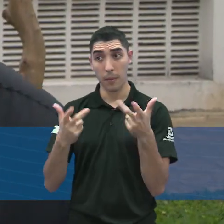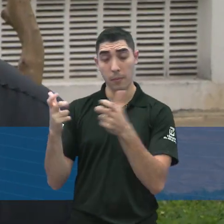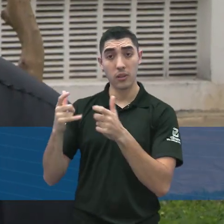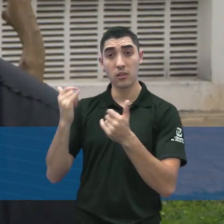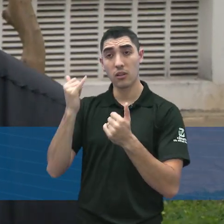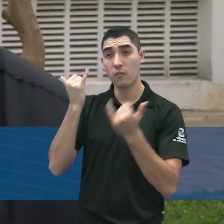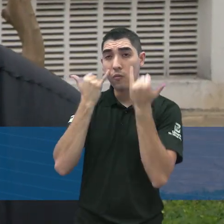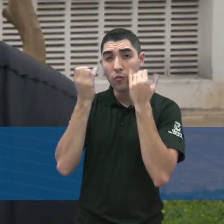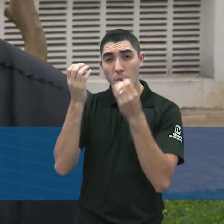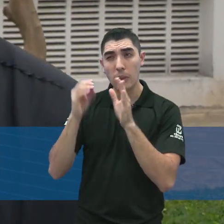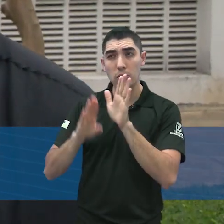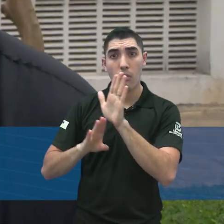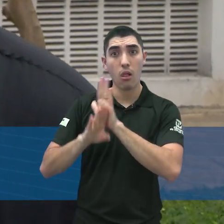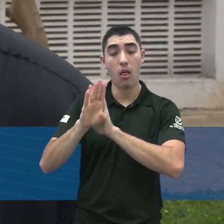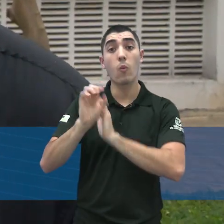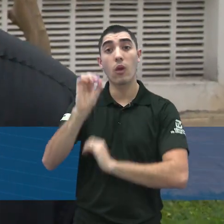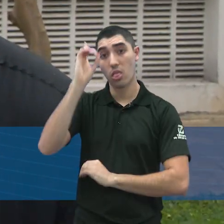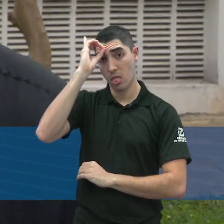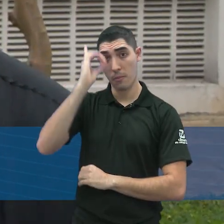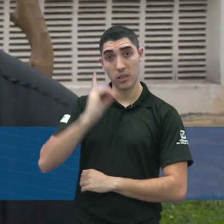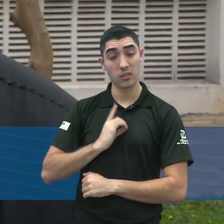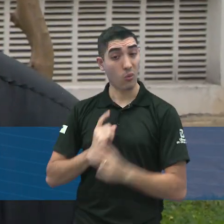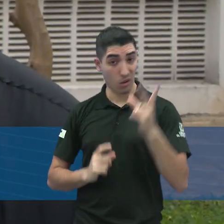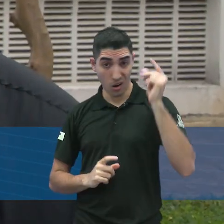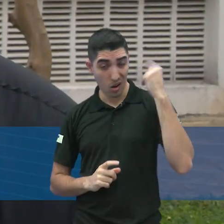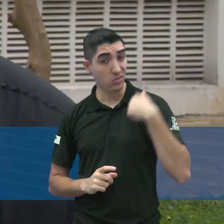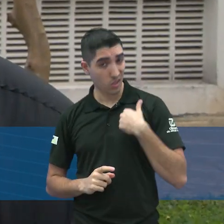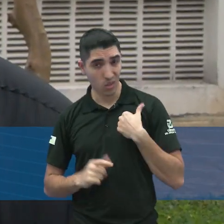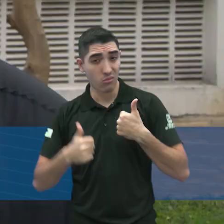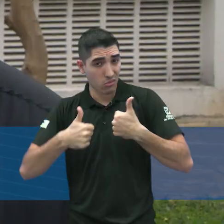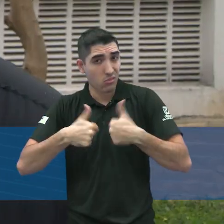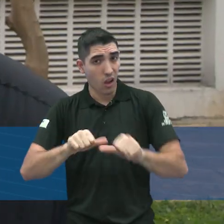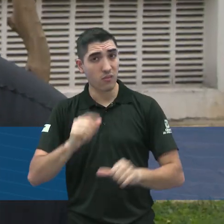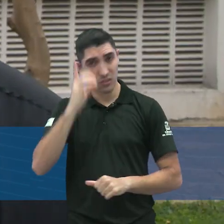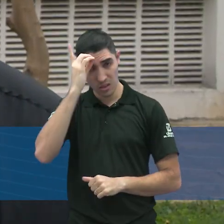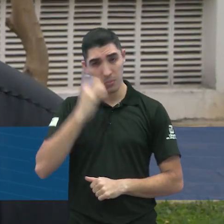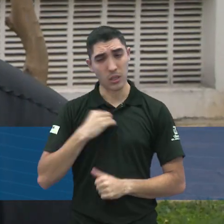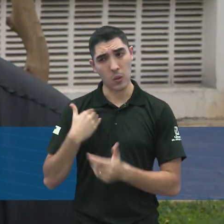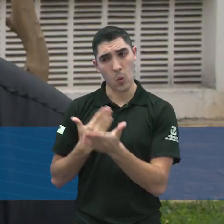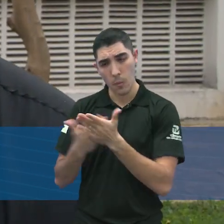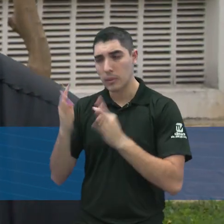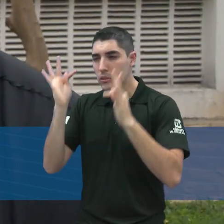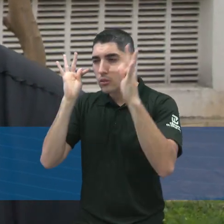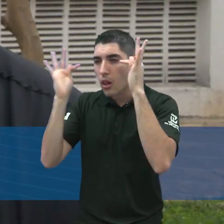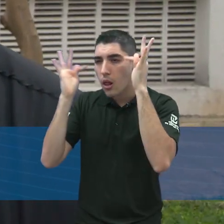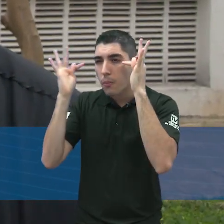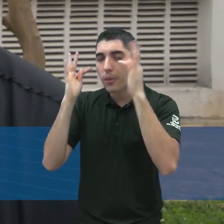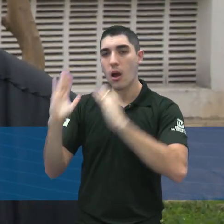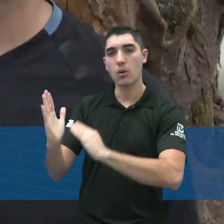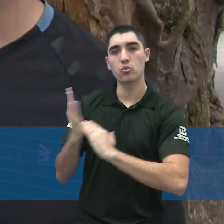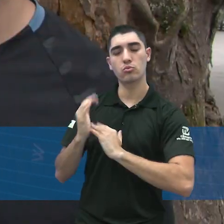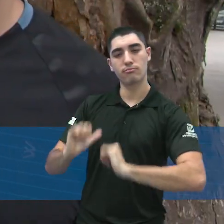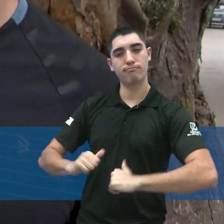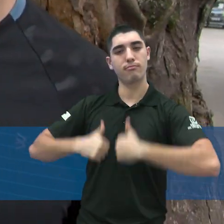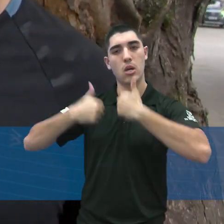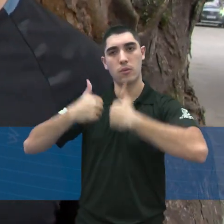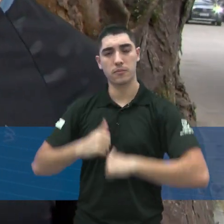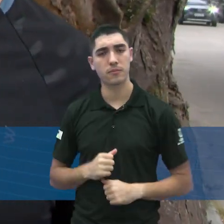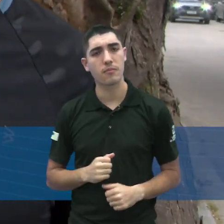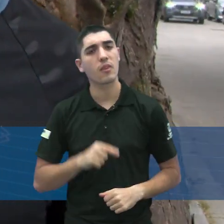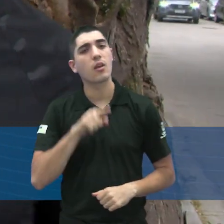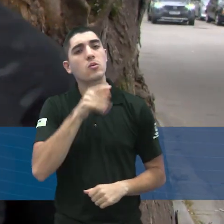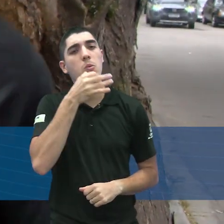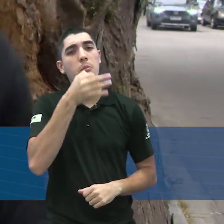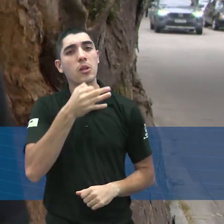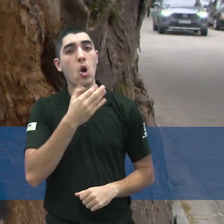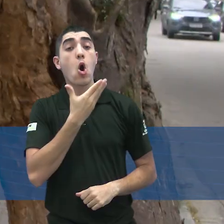aumentando, que é de depressão, tá ligado? Eu mesmo era uma pessoa assim e fazer terapia me salvou muito em relação a isso. Pra gente, homem,